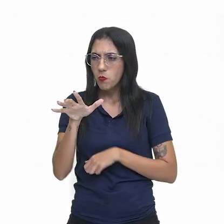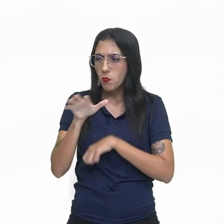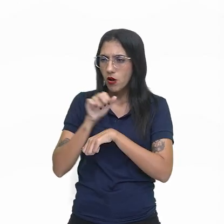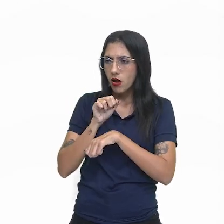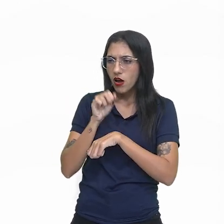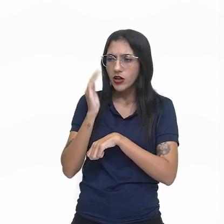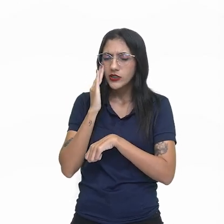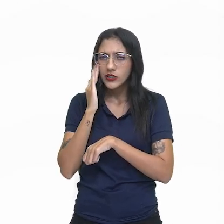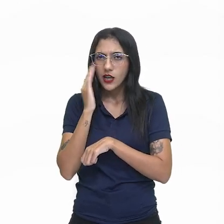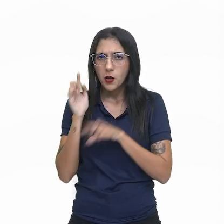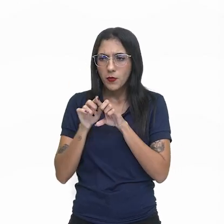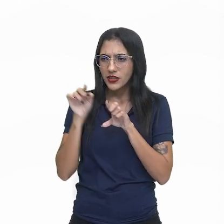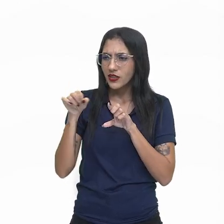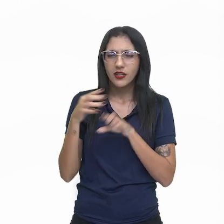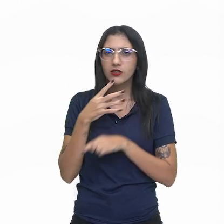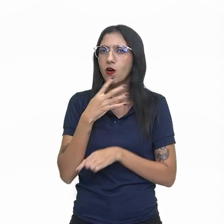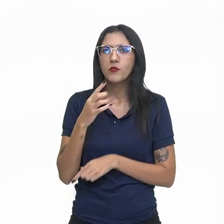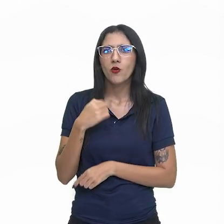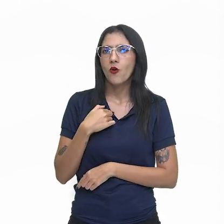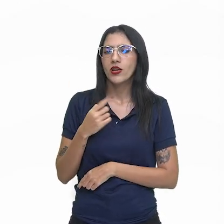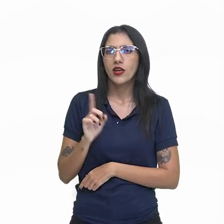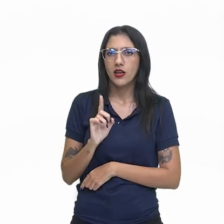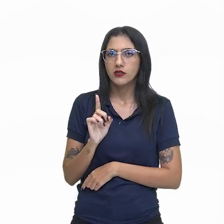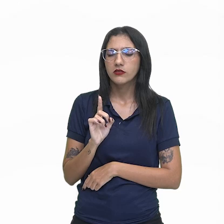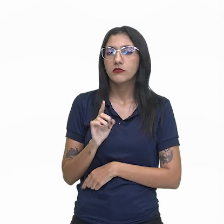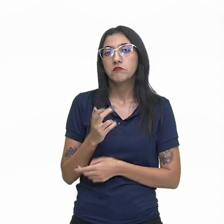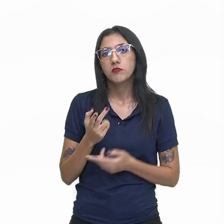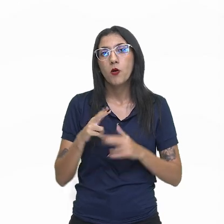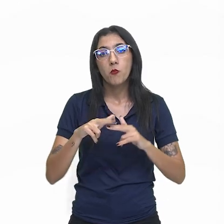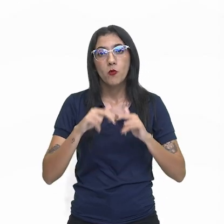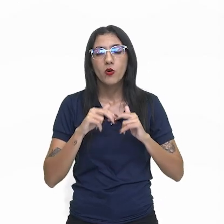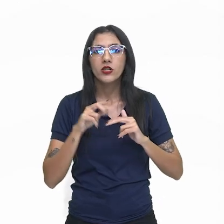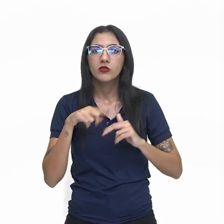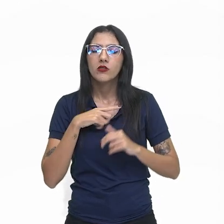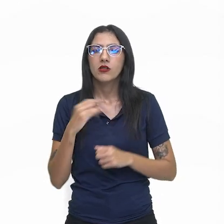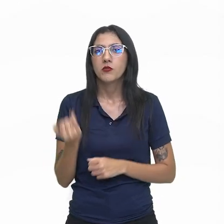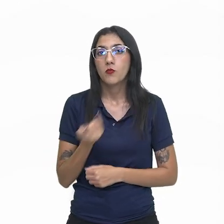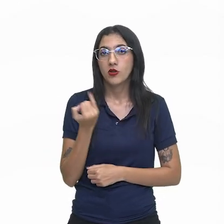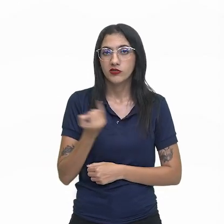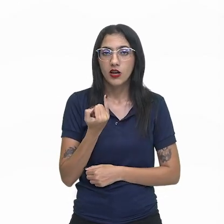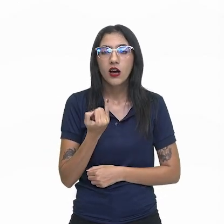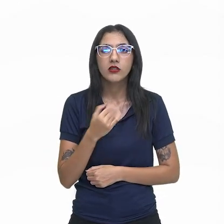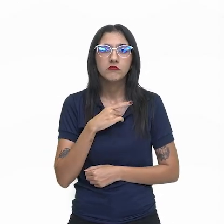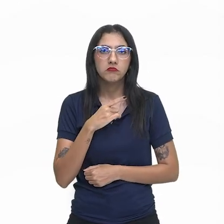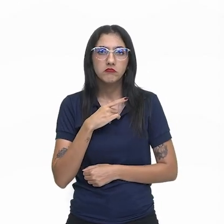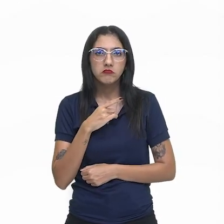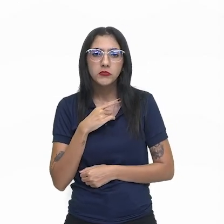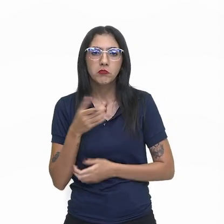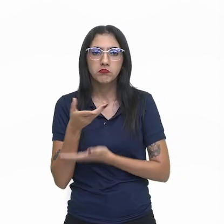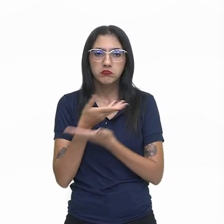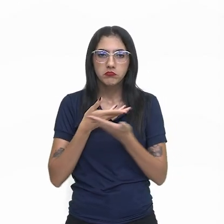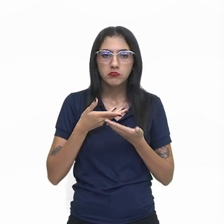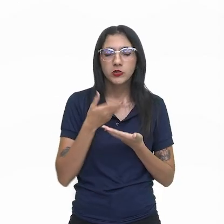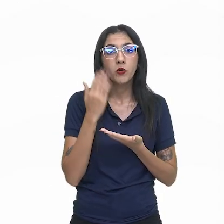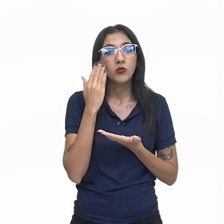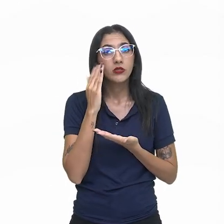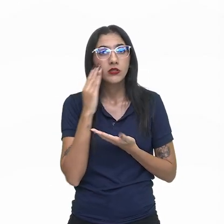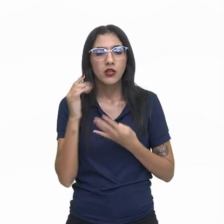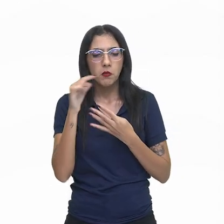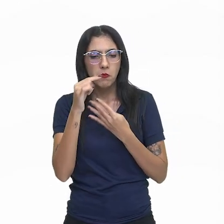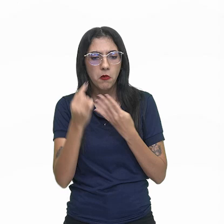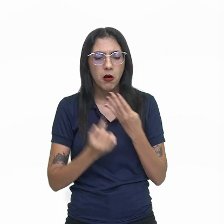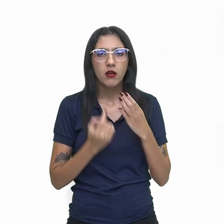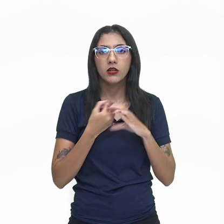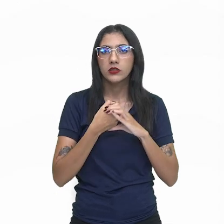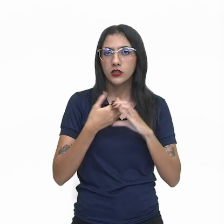não conhece. Por isso que é importante, né, envolver todos esses elementos e que